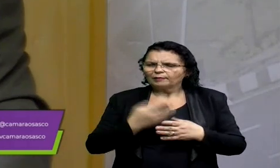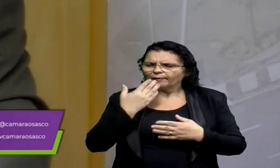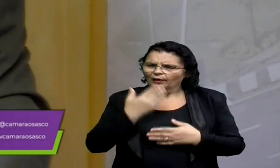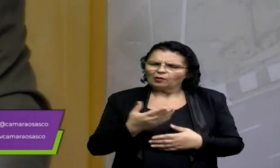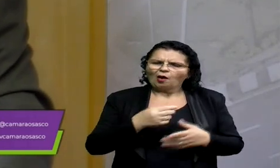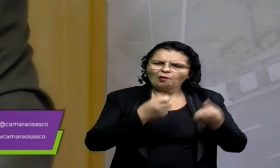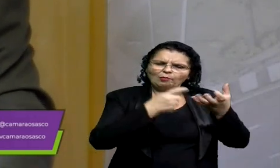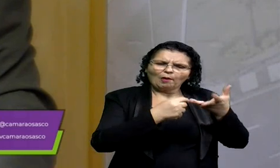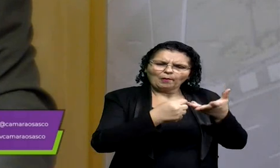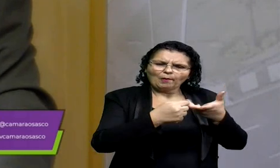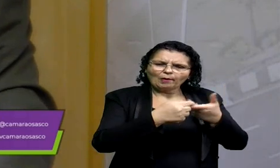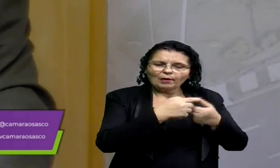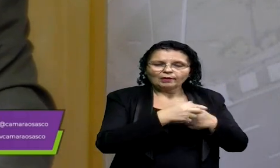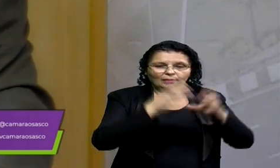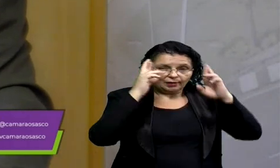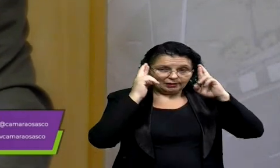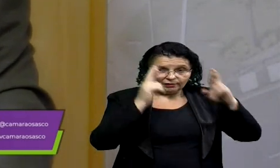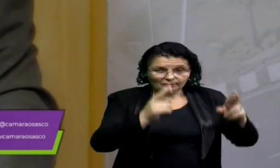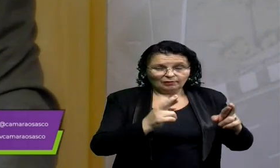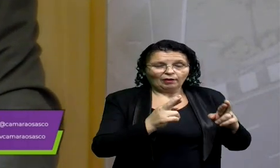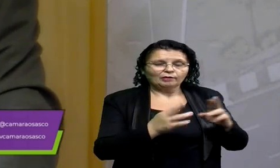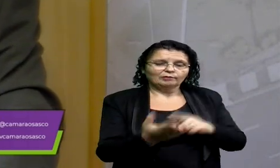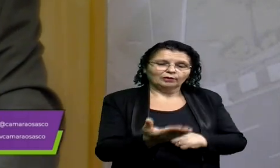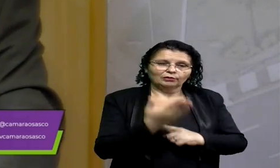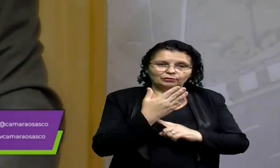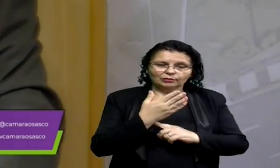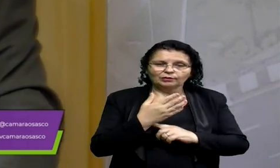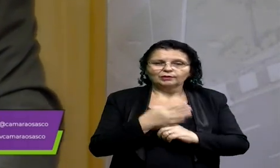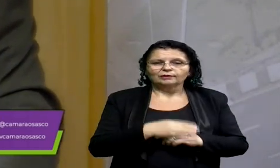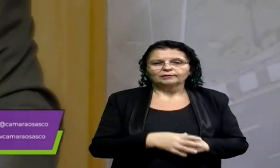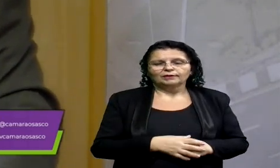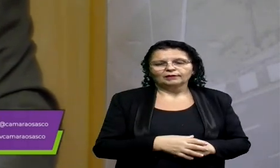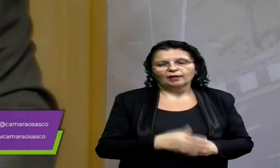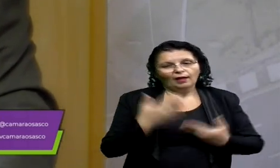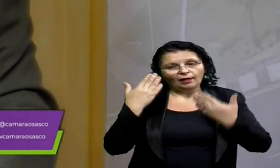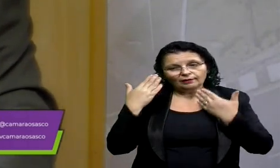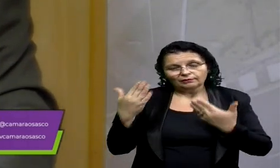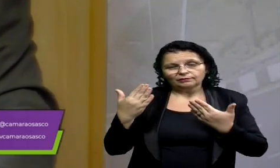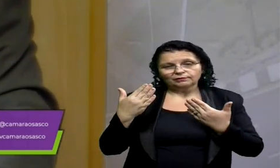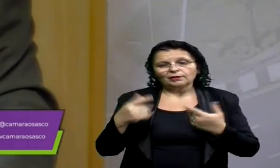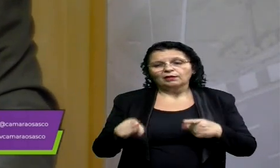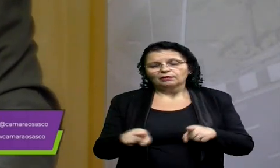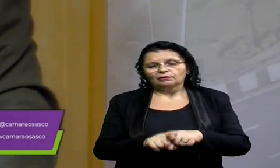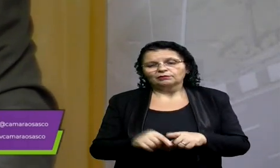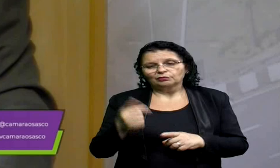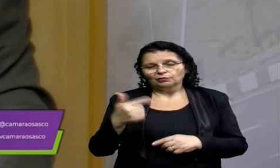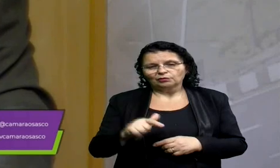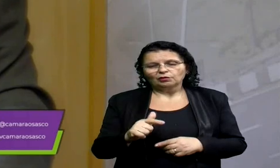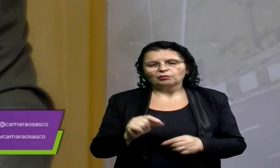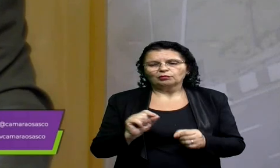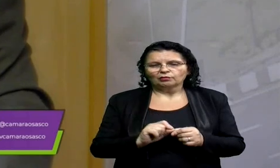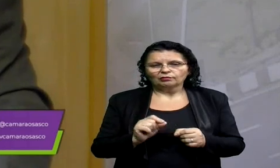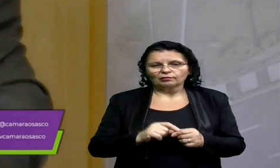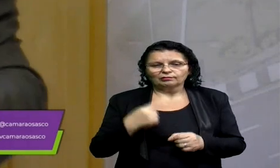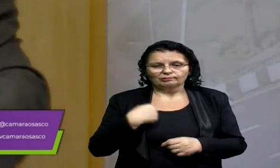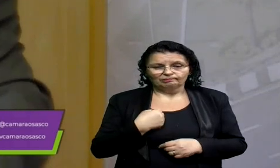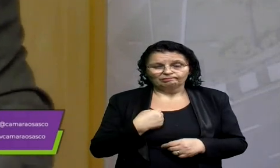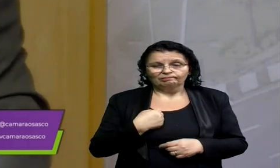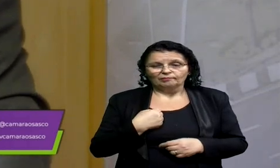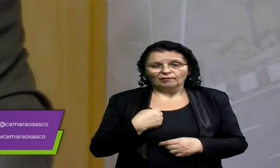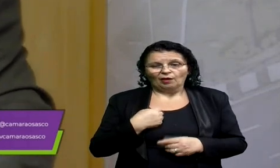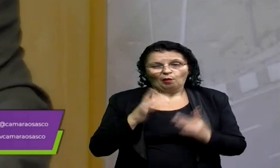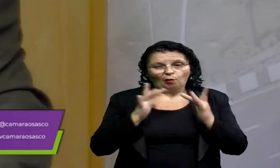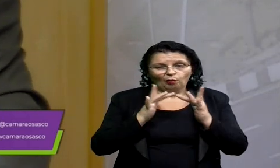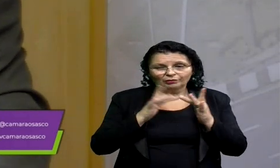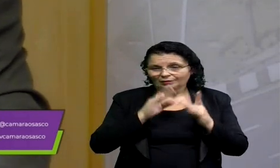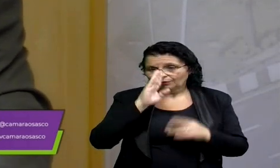ele alguns problemas e o pessoal tem um respeito muito grande por você José então agradecer Mais Uma Vez pelo que você tem feito por mim que eu não não tenho contato